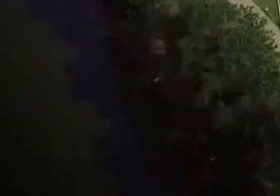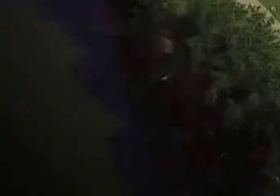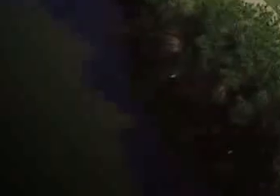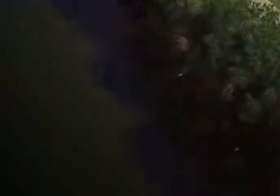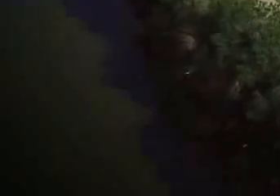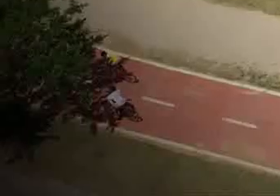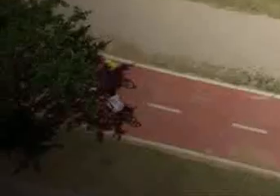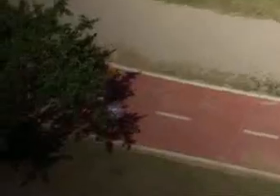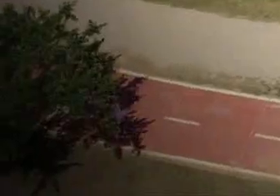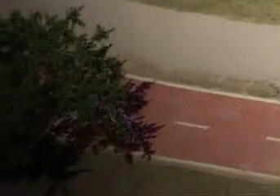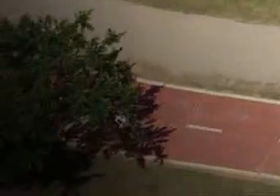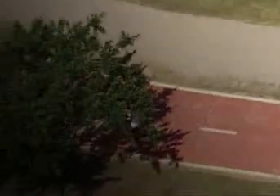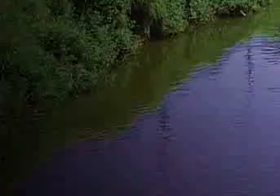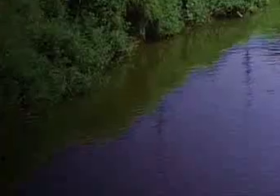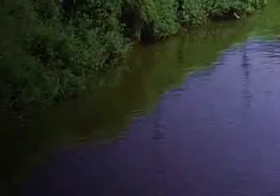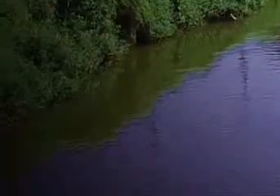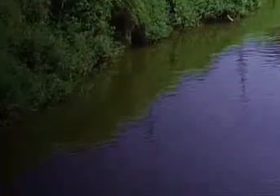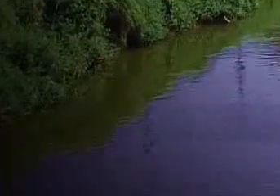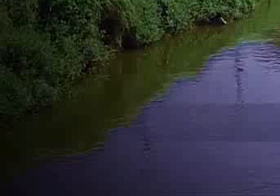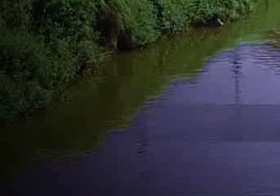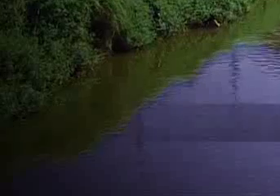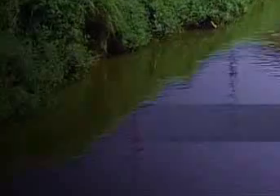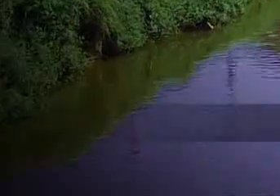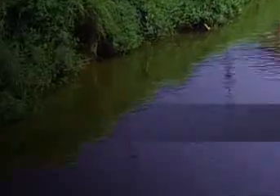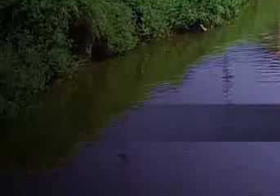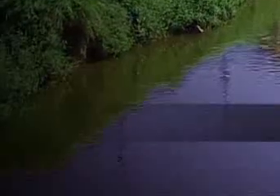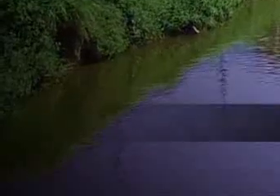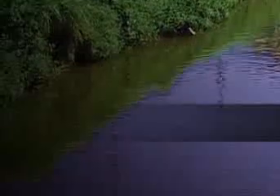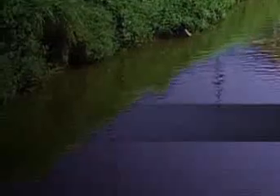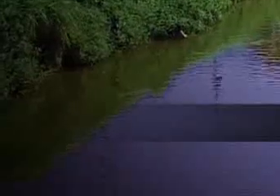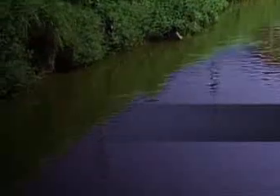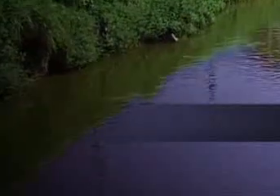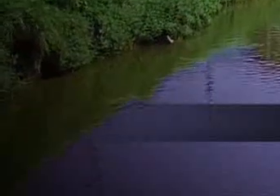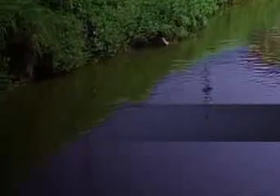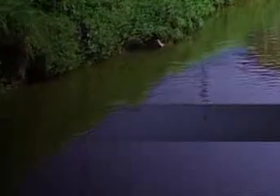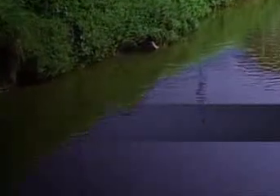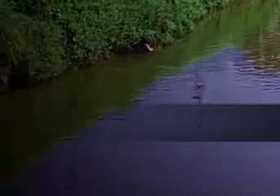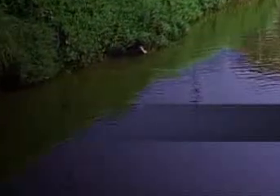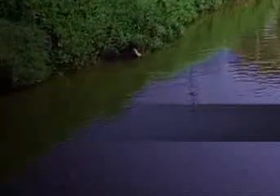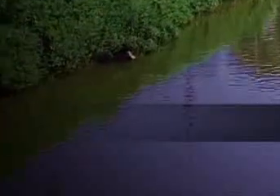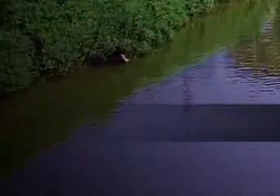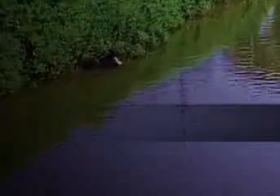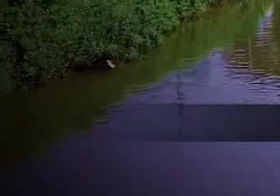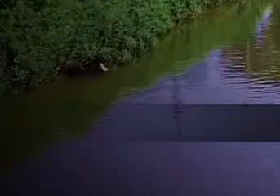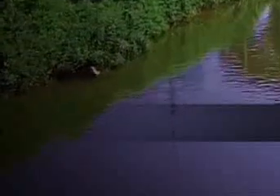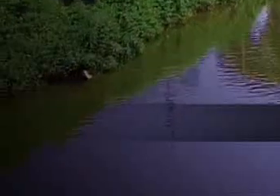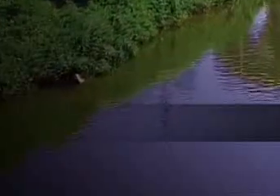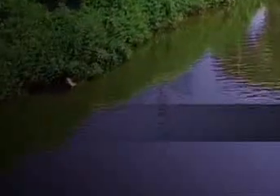Thank you.